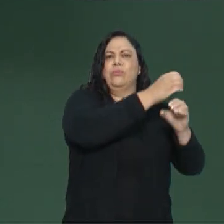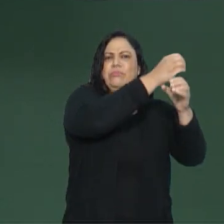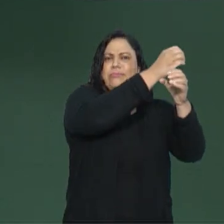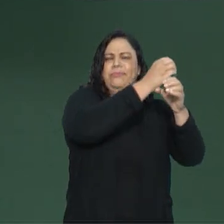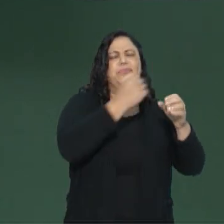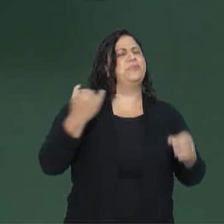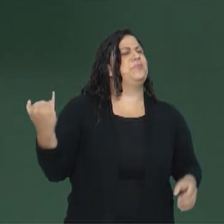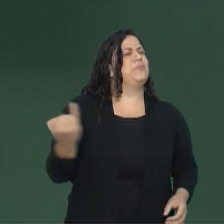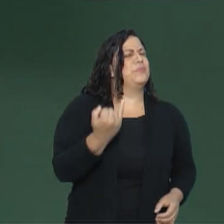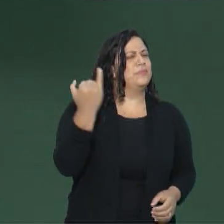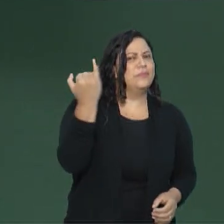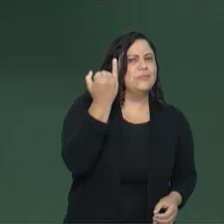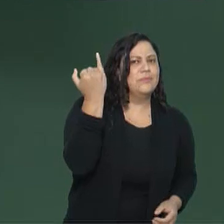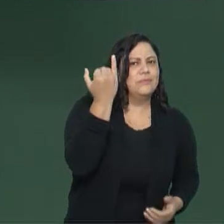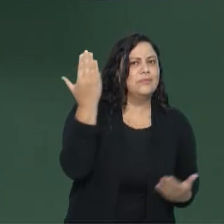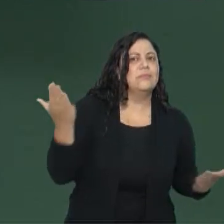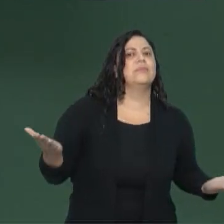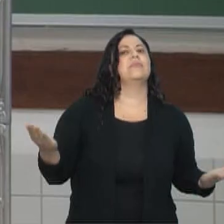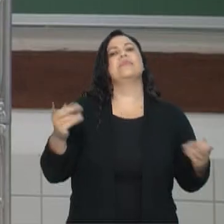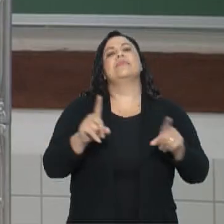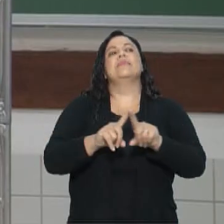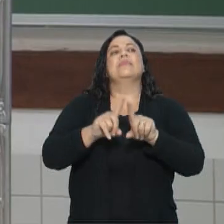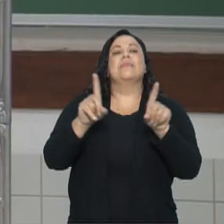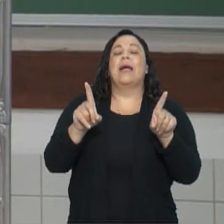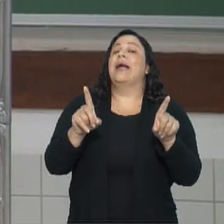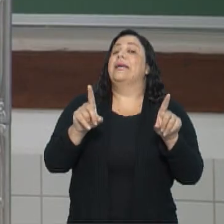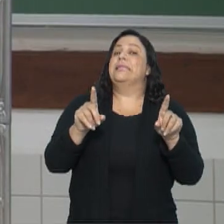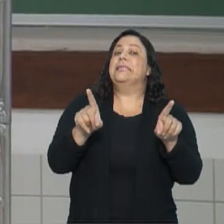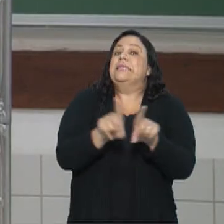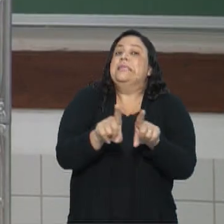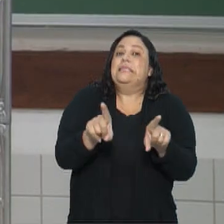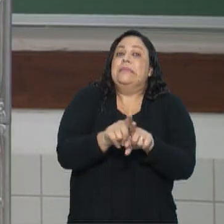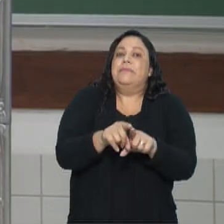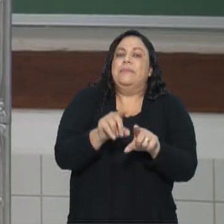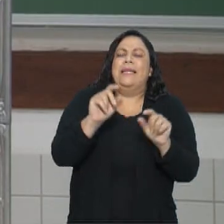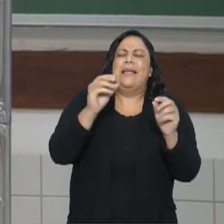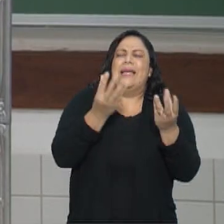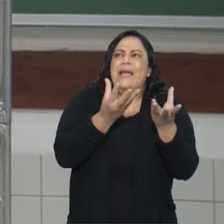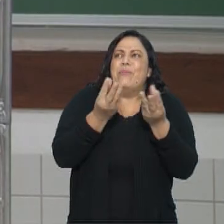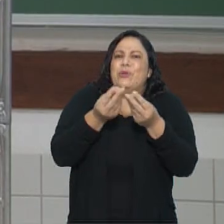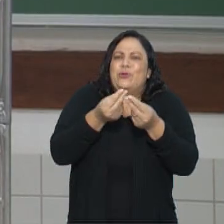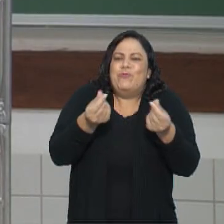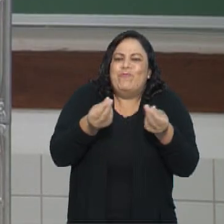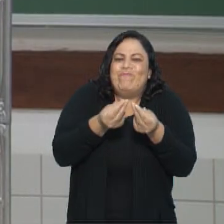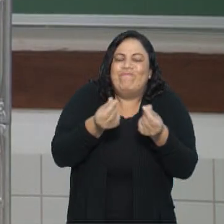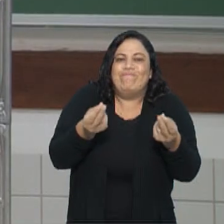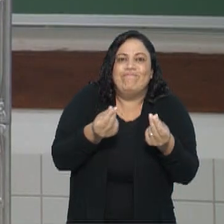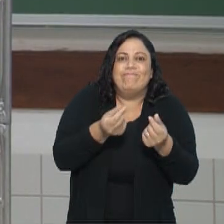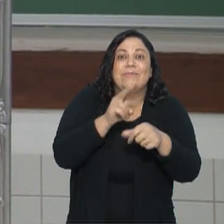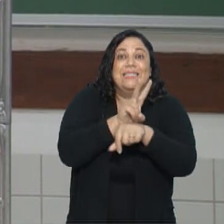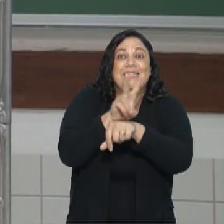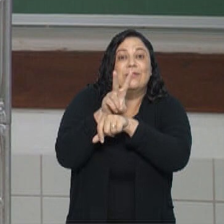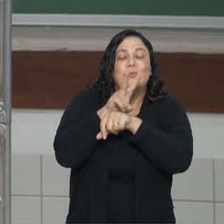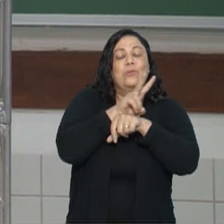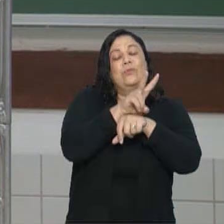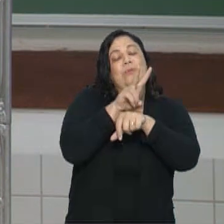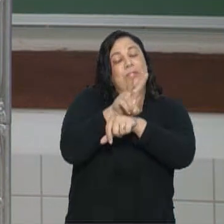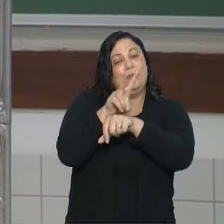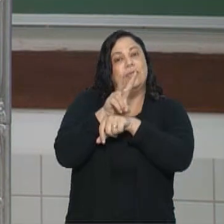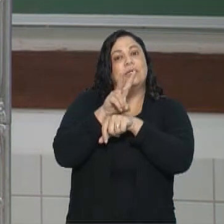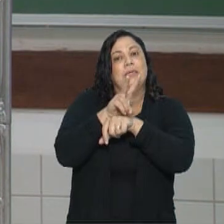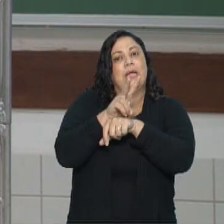super importantes, só que ao mesmo tempo super sensíveis, que têm que estar protegidas de